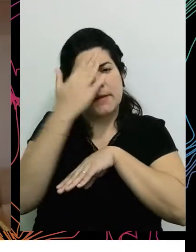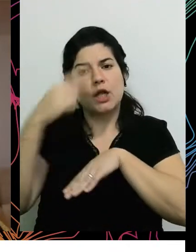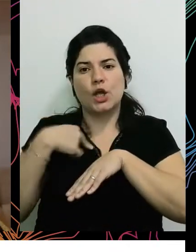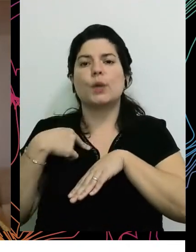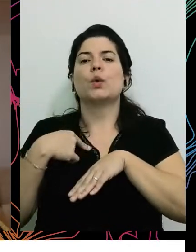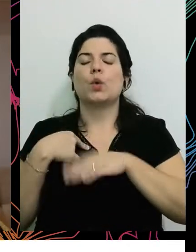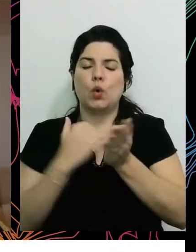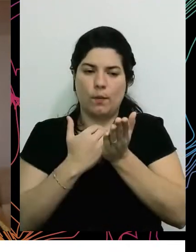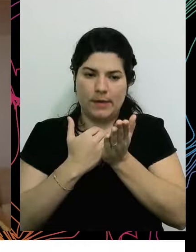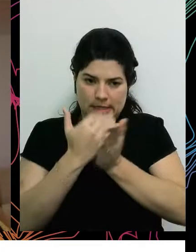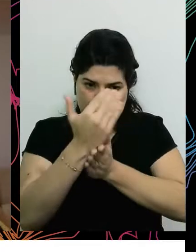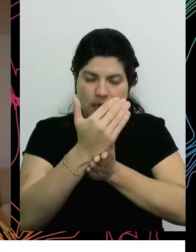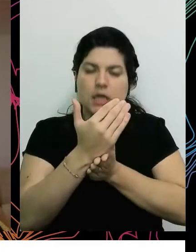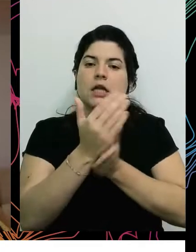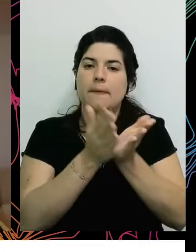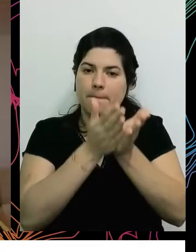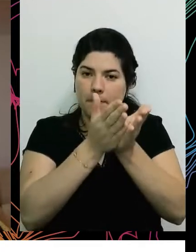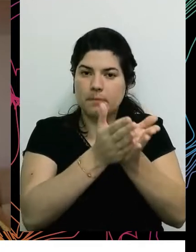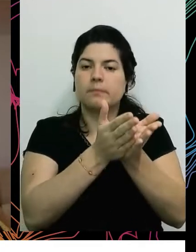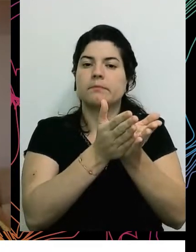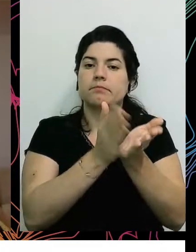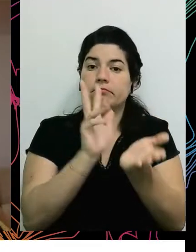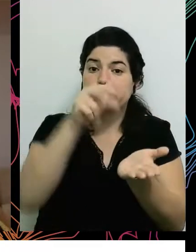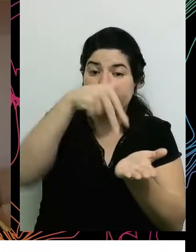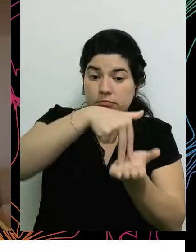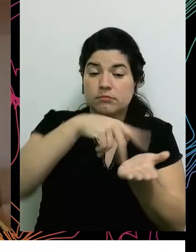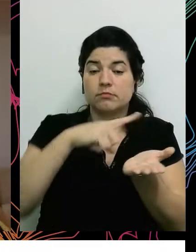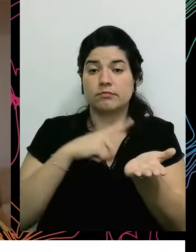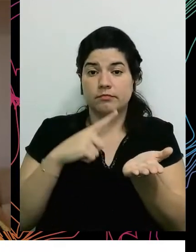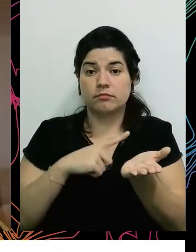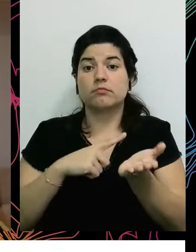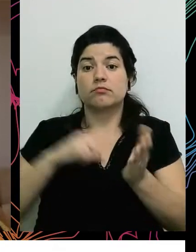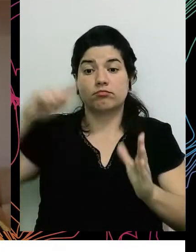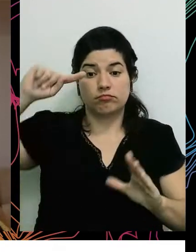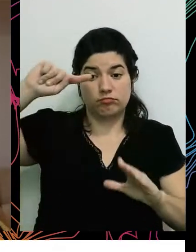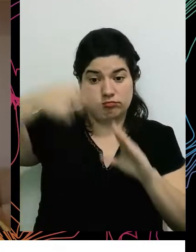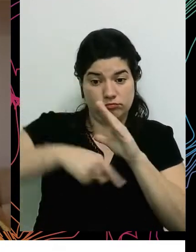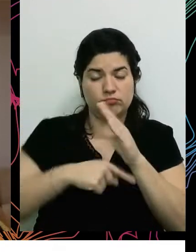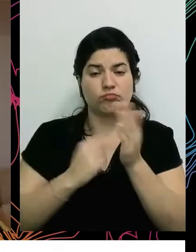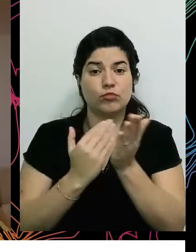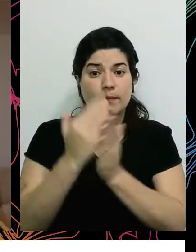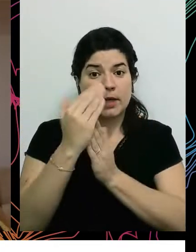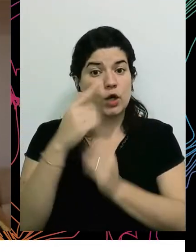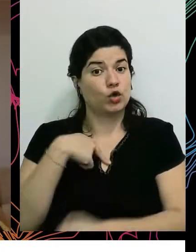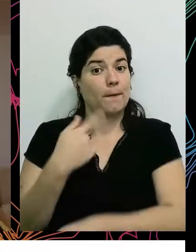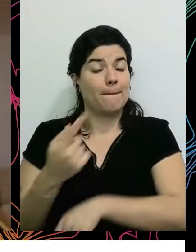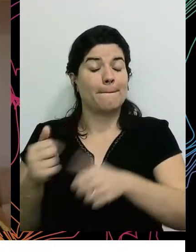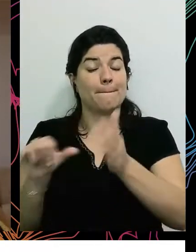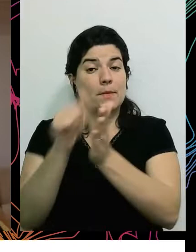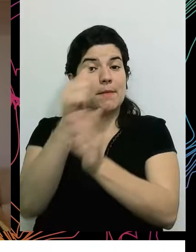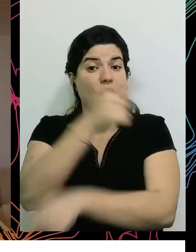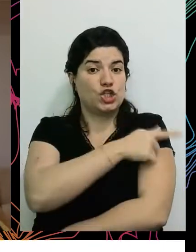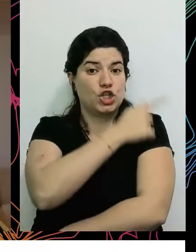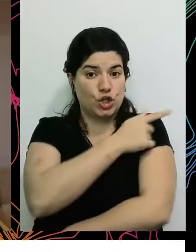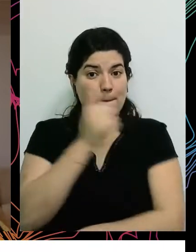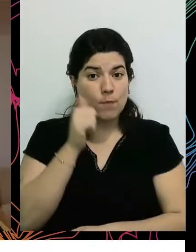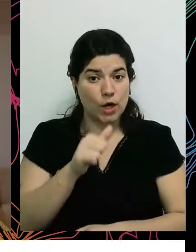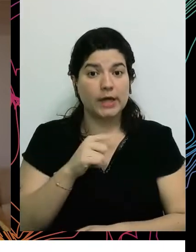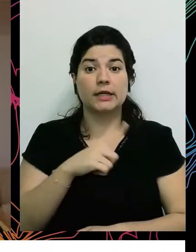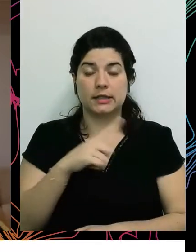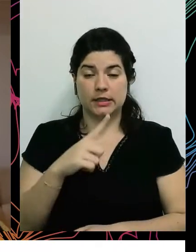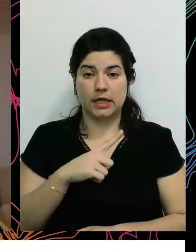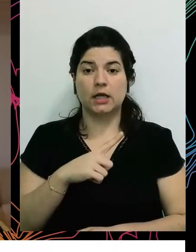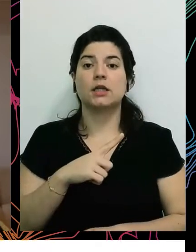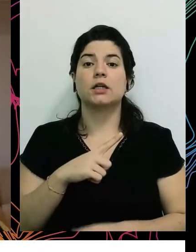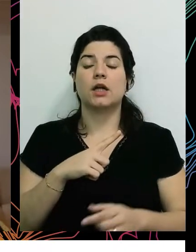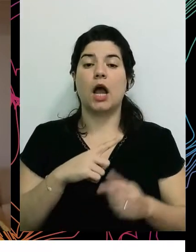operações de uma semi-submersível no início, fui a primeira gerente mulher de uma semi-sub, teve antes de